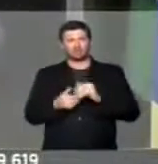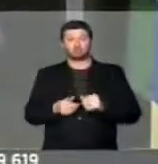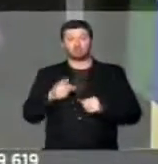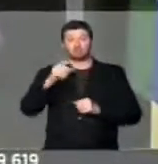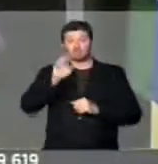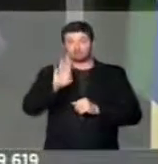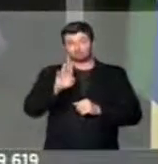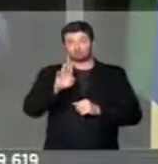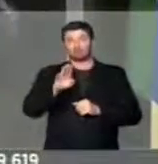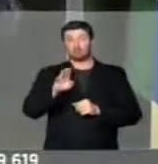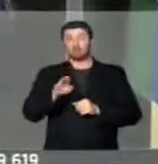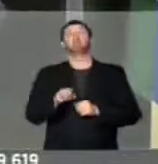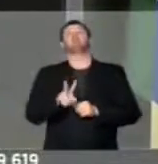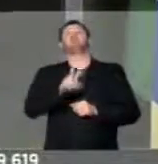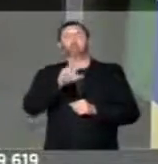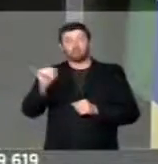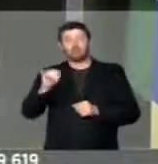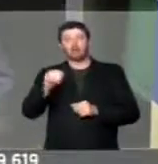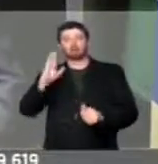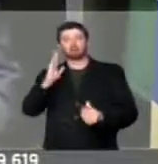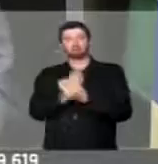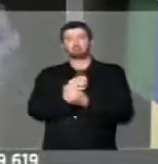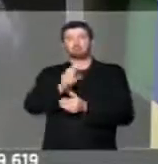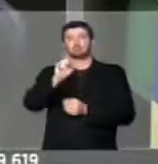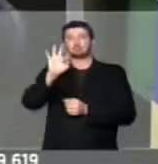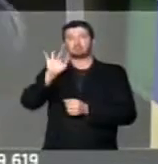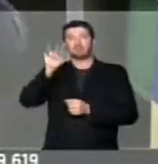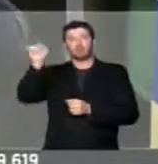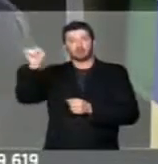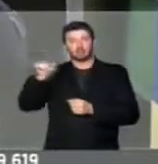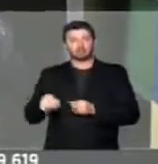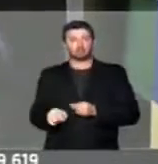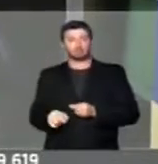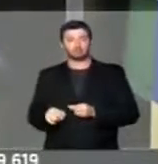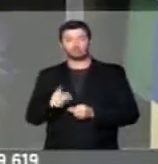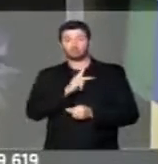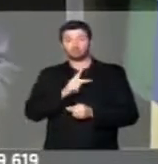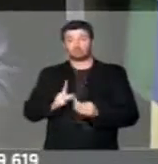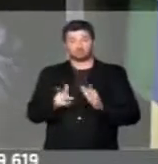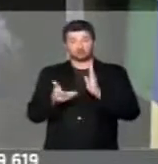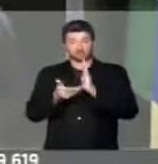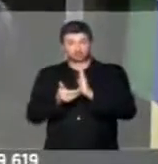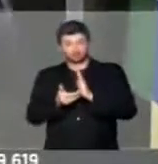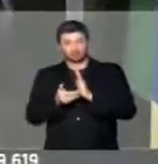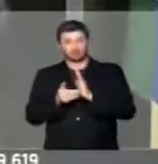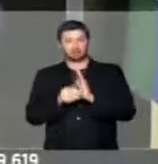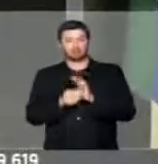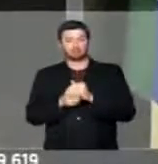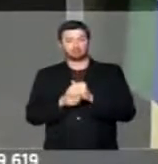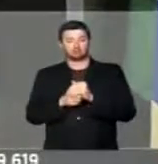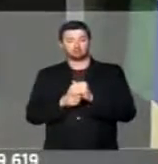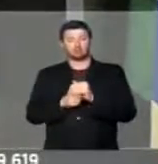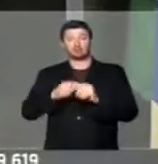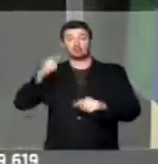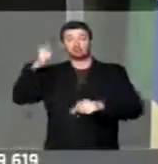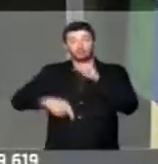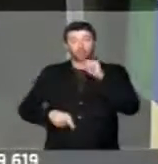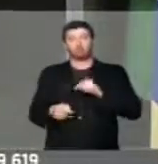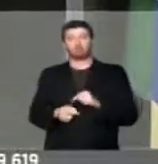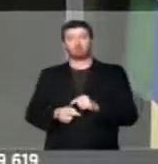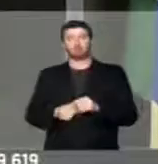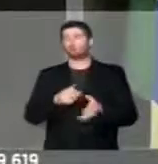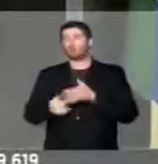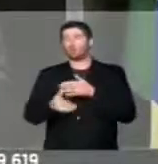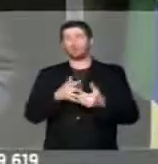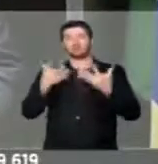psd não só vai acionar o supremo para que o presidente da câmara esteja impedido de qualquer